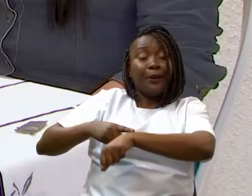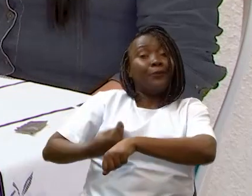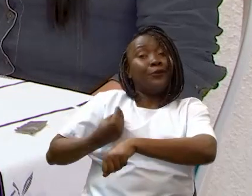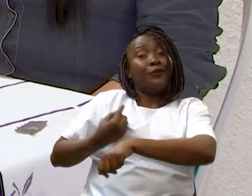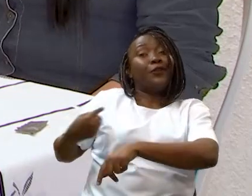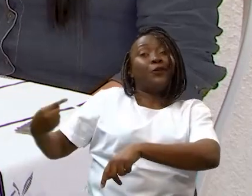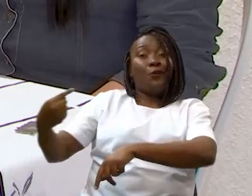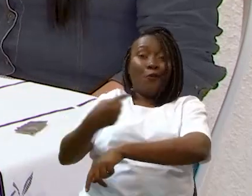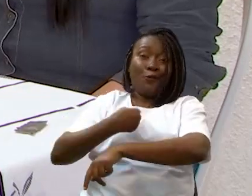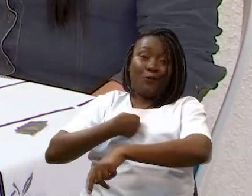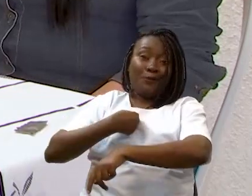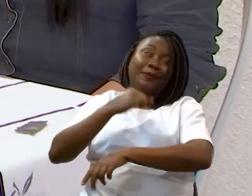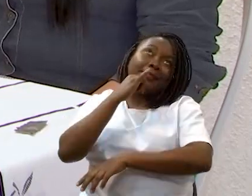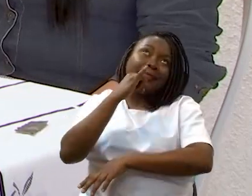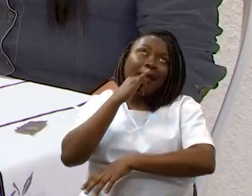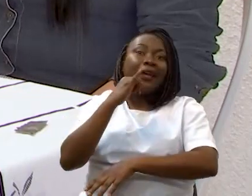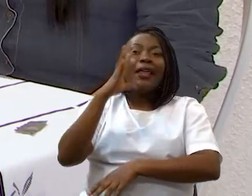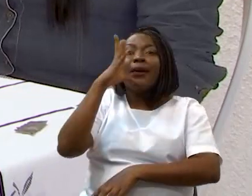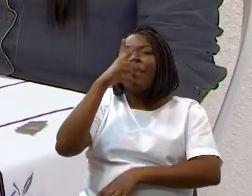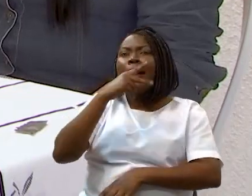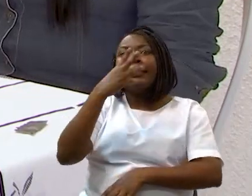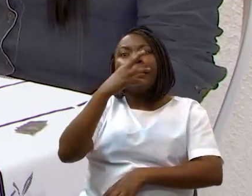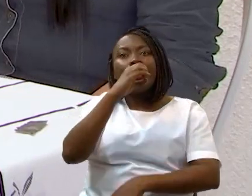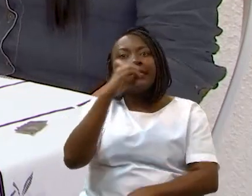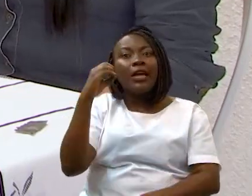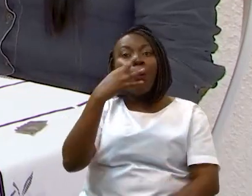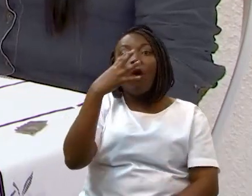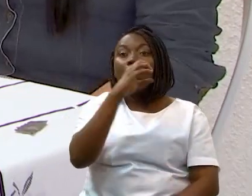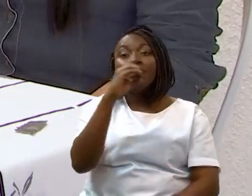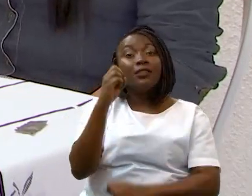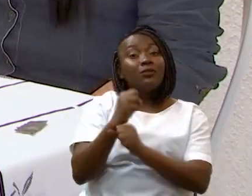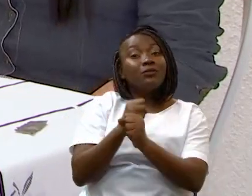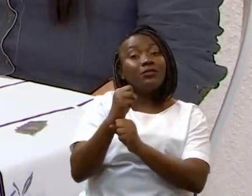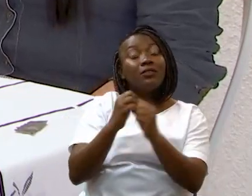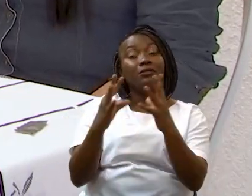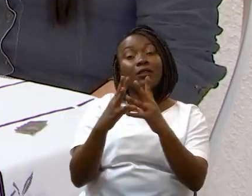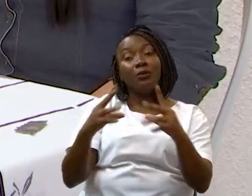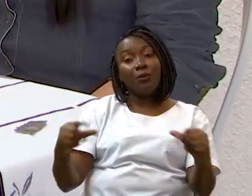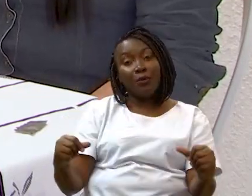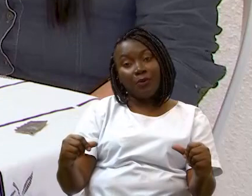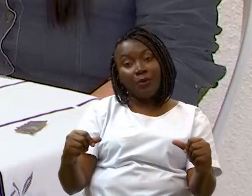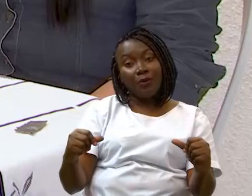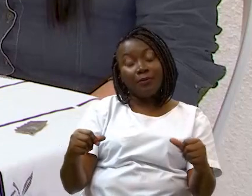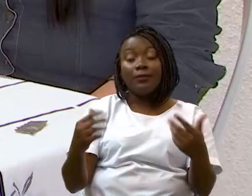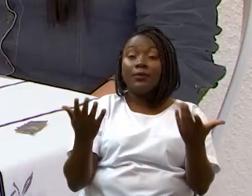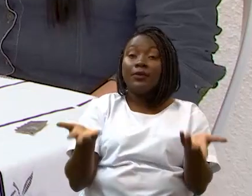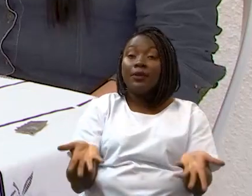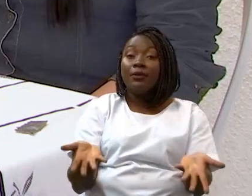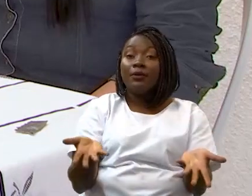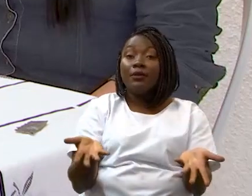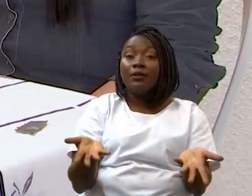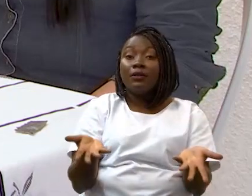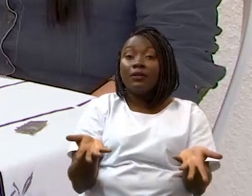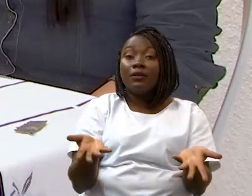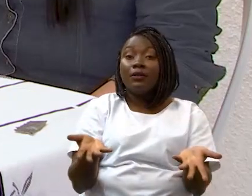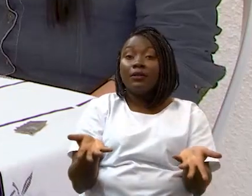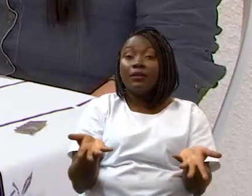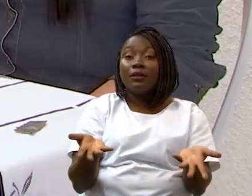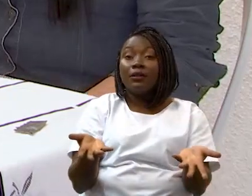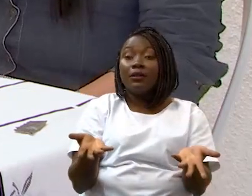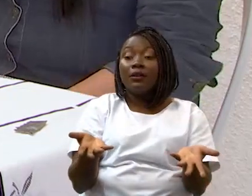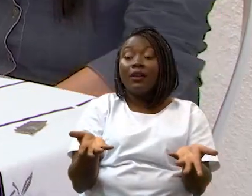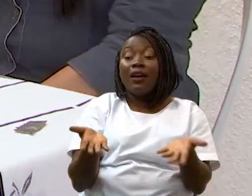exemplo, ele pode levar 300, 400 anos para se decompor. Então, essa